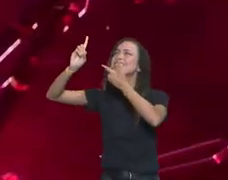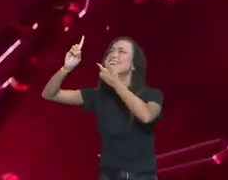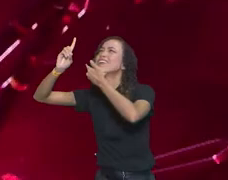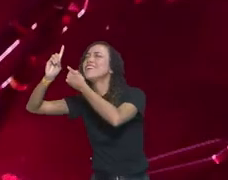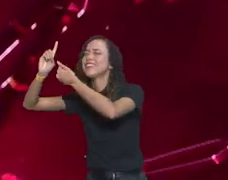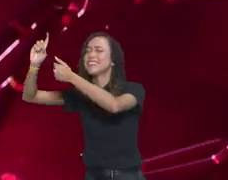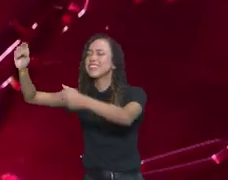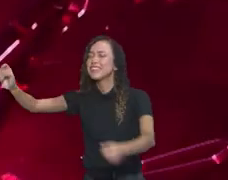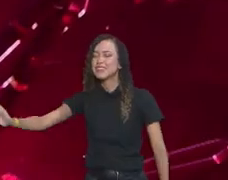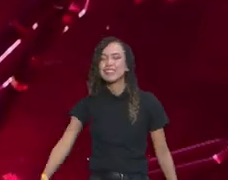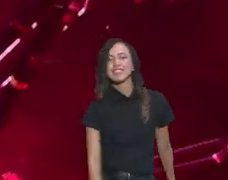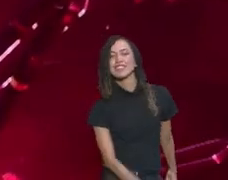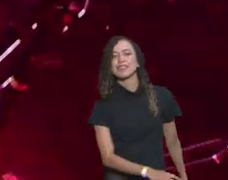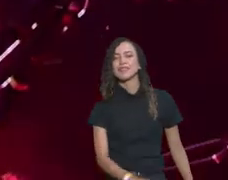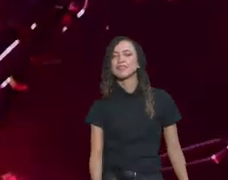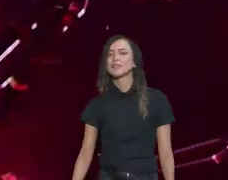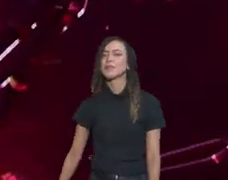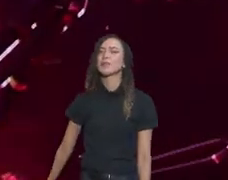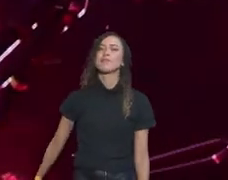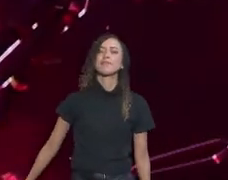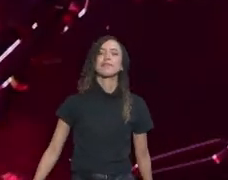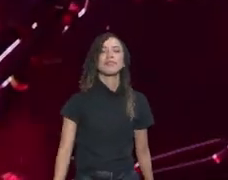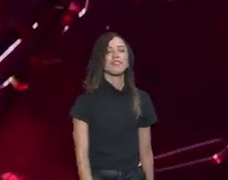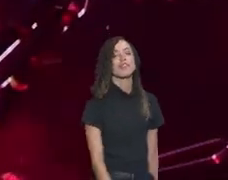de meu Deus